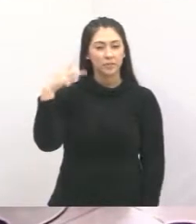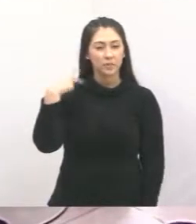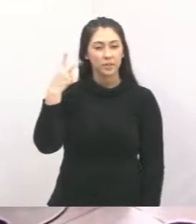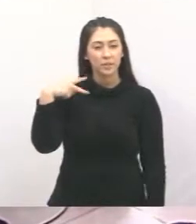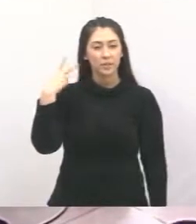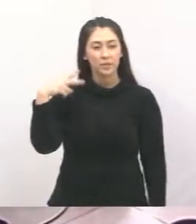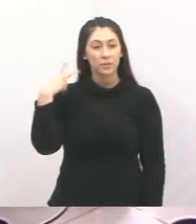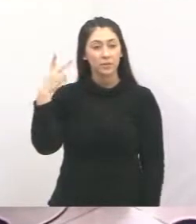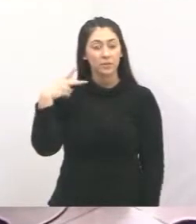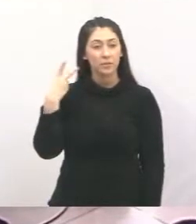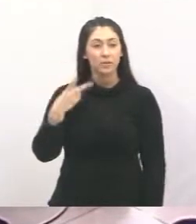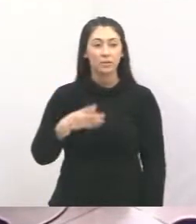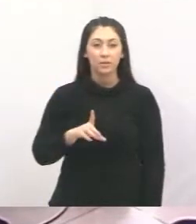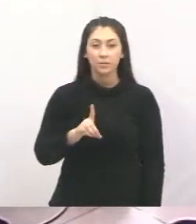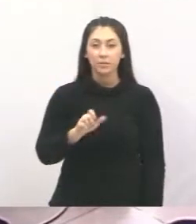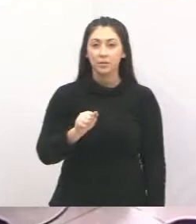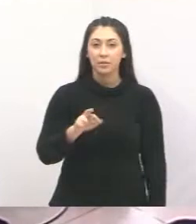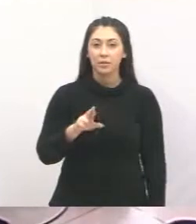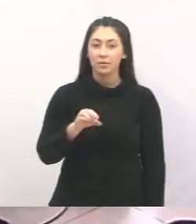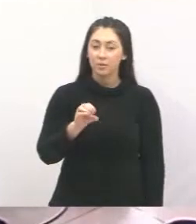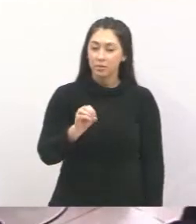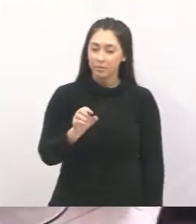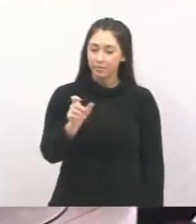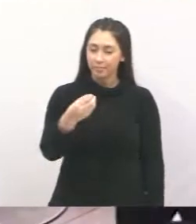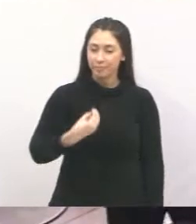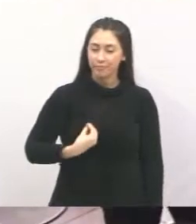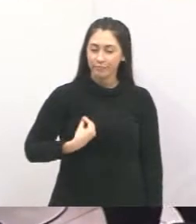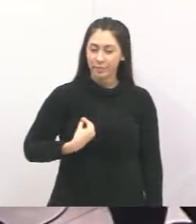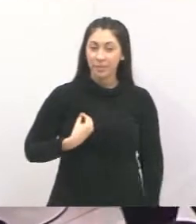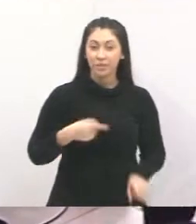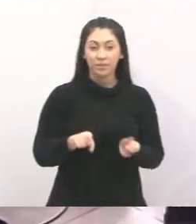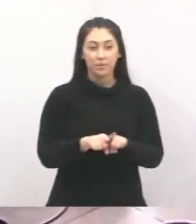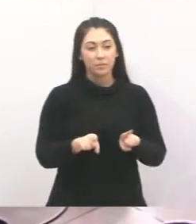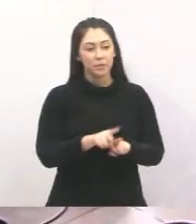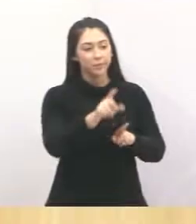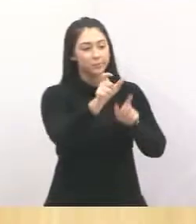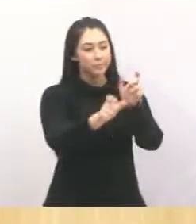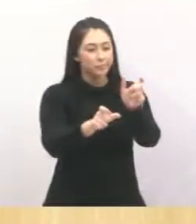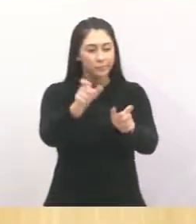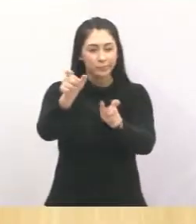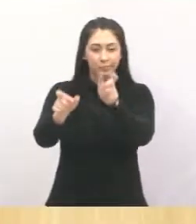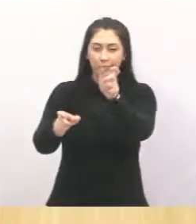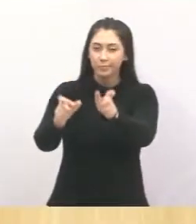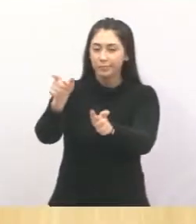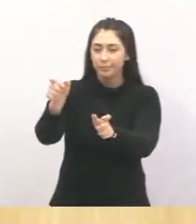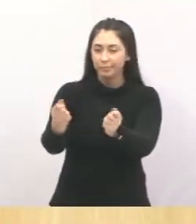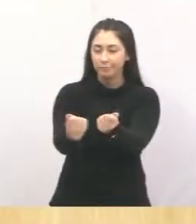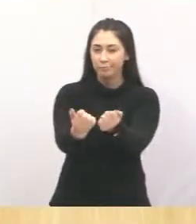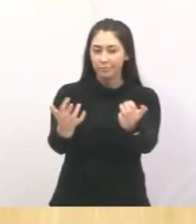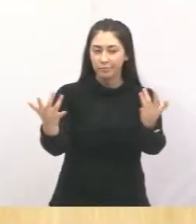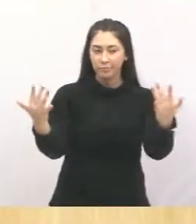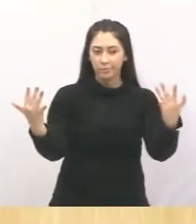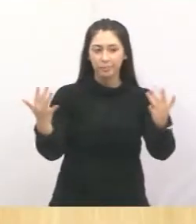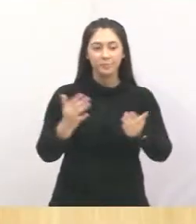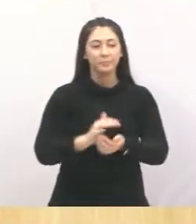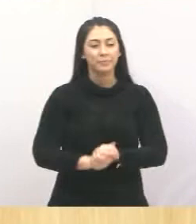ex-vereador dessa casa, Dario Burro, que se faz presente, e os demais que fazem presente aqui no plenário.